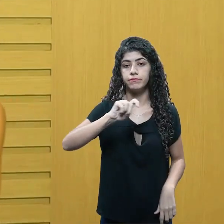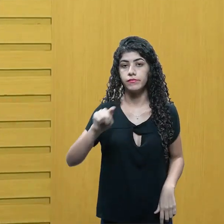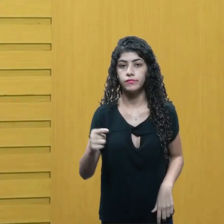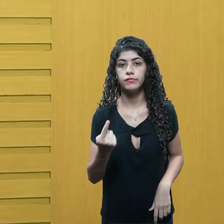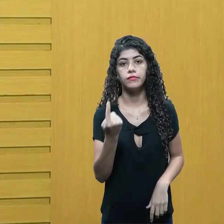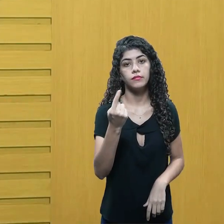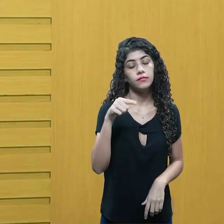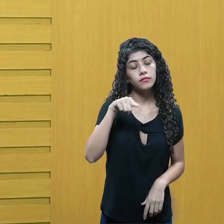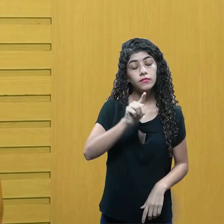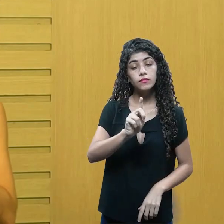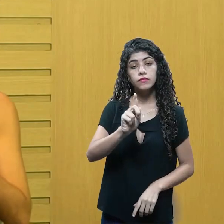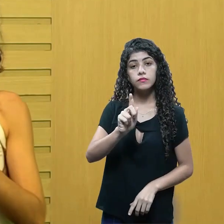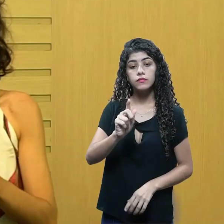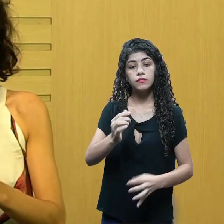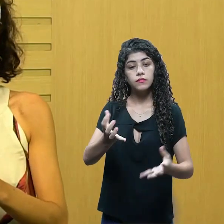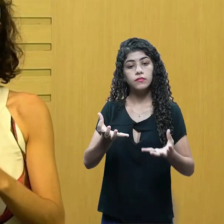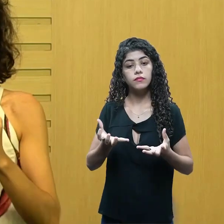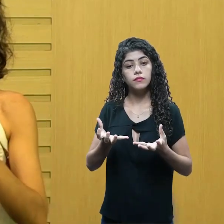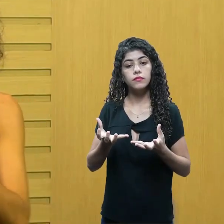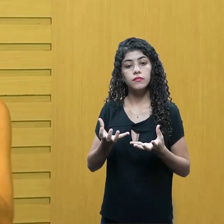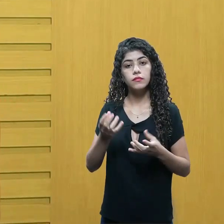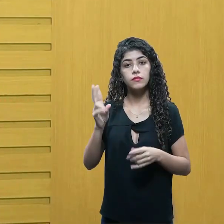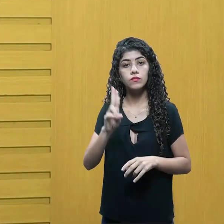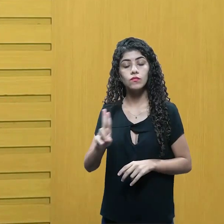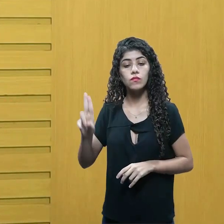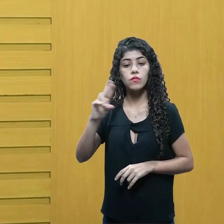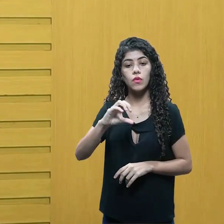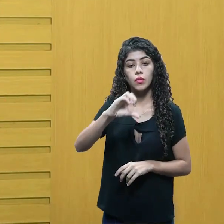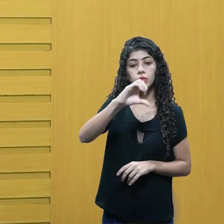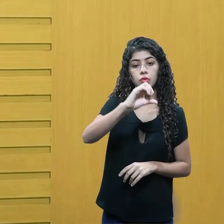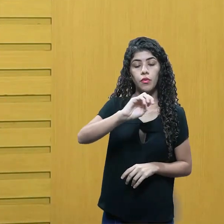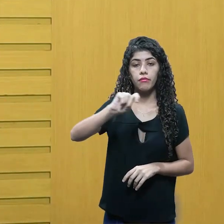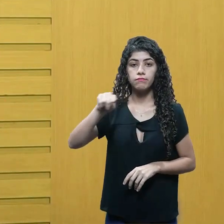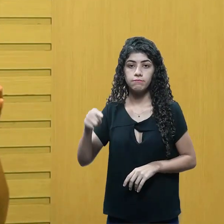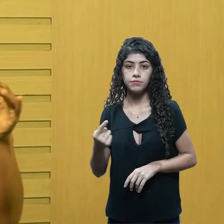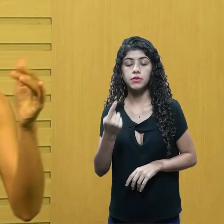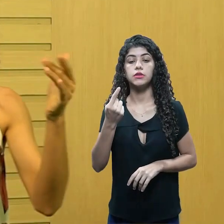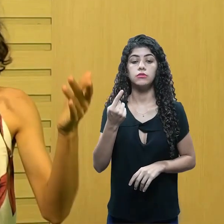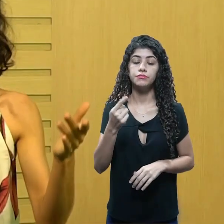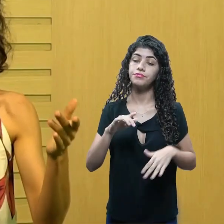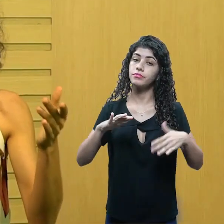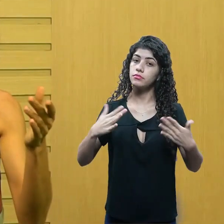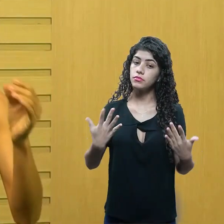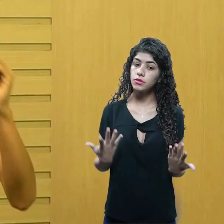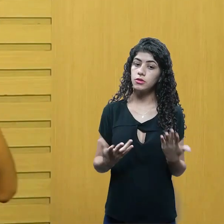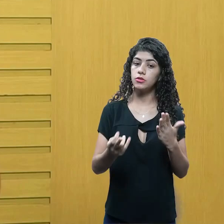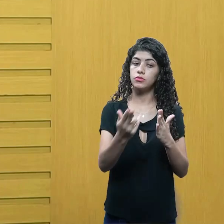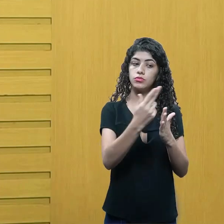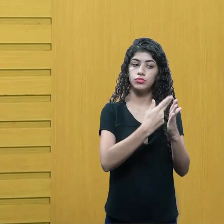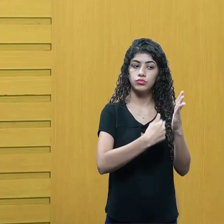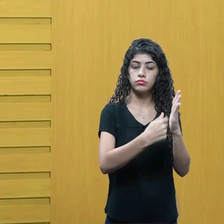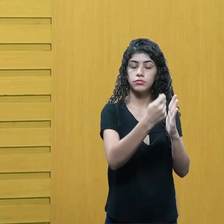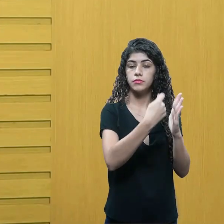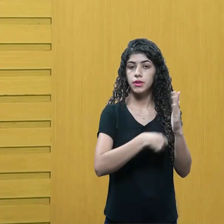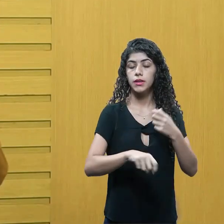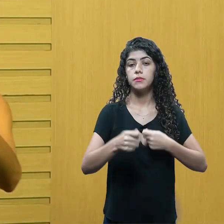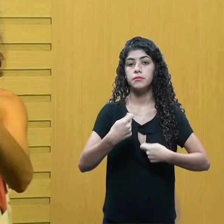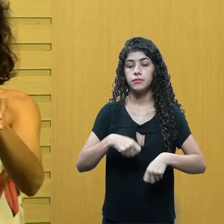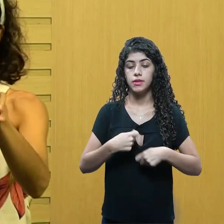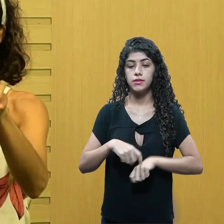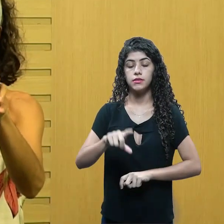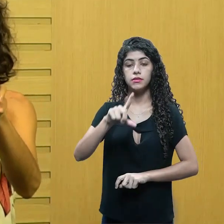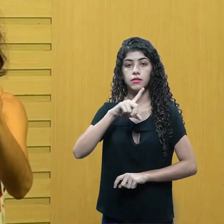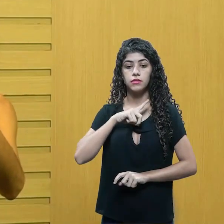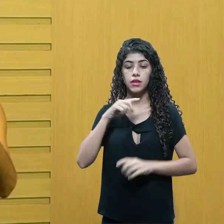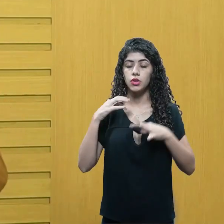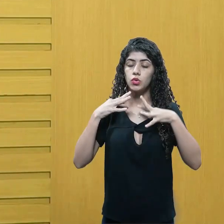exemplo, R$ 10.000, se você gastou 9.550, então essa planilha ela